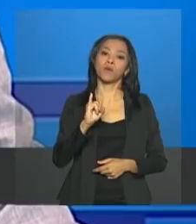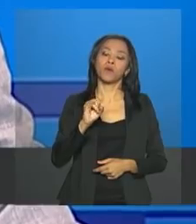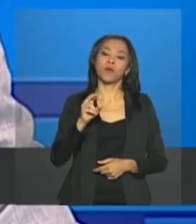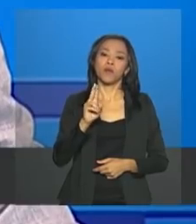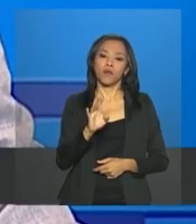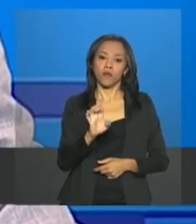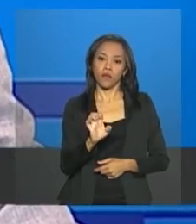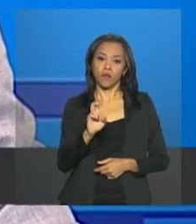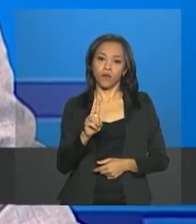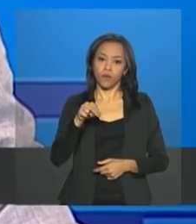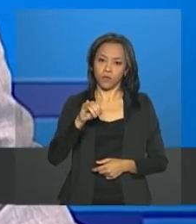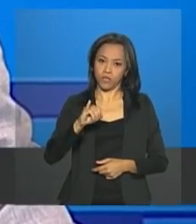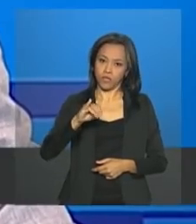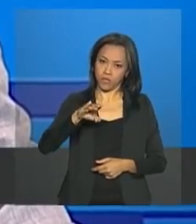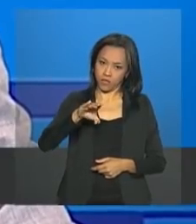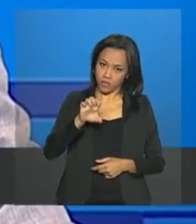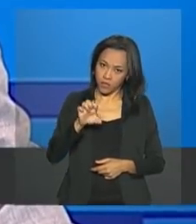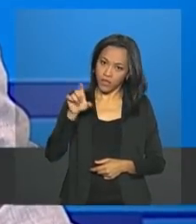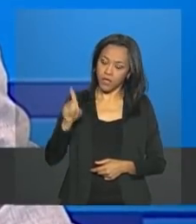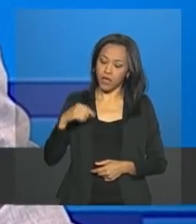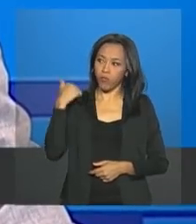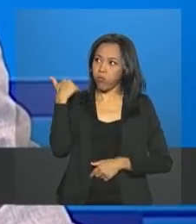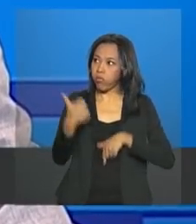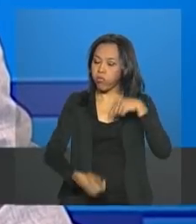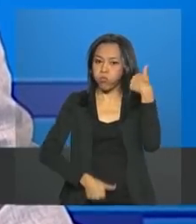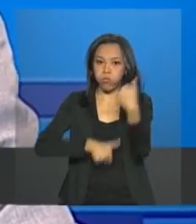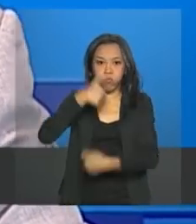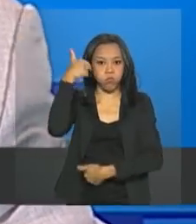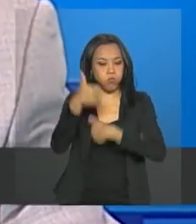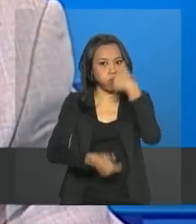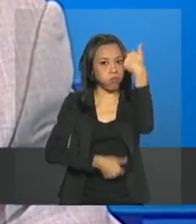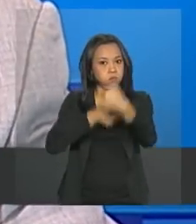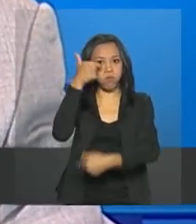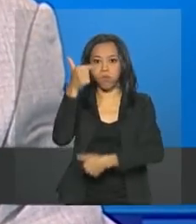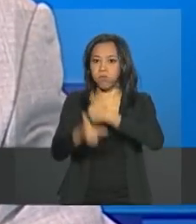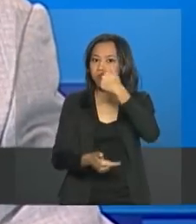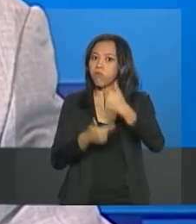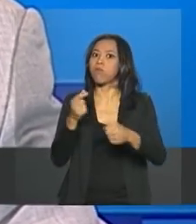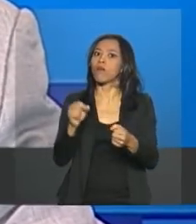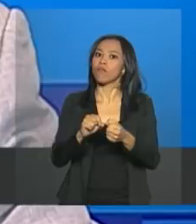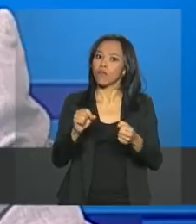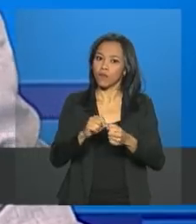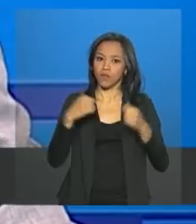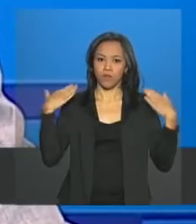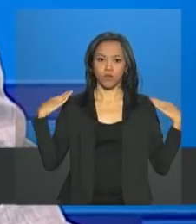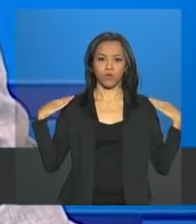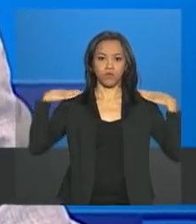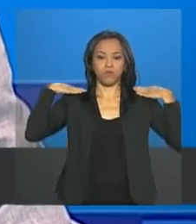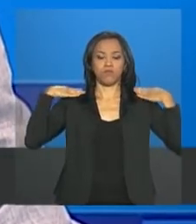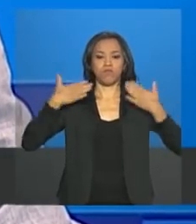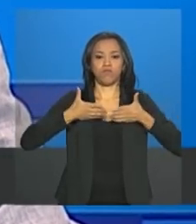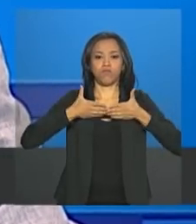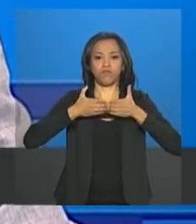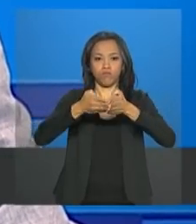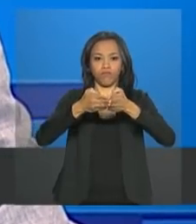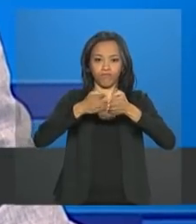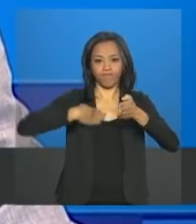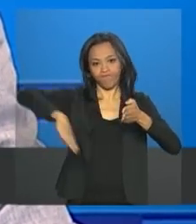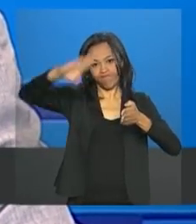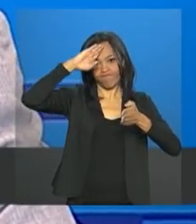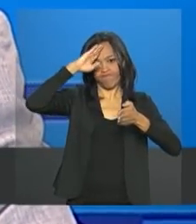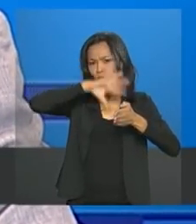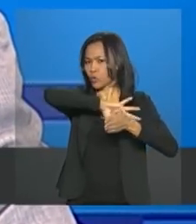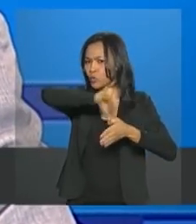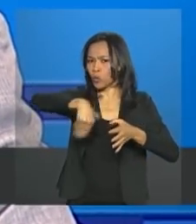planejamento gigantesco que é feito às forças armadas na gente precisa agradecer também que foi o